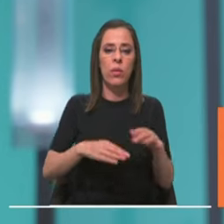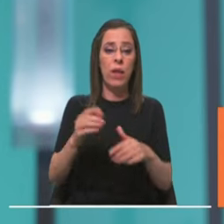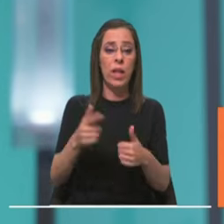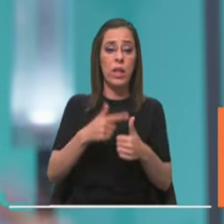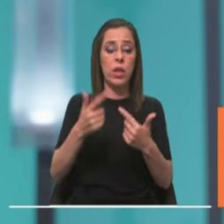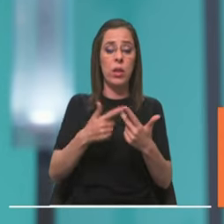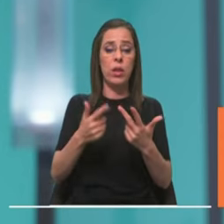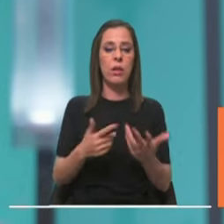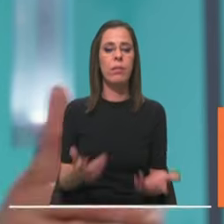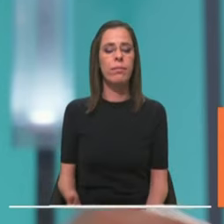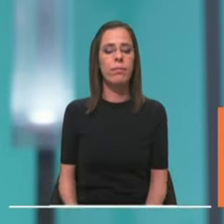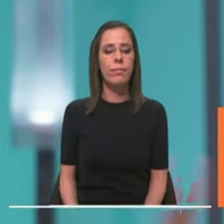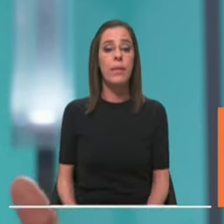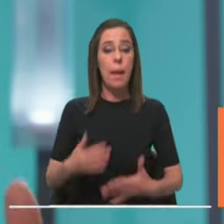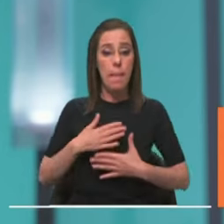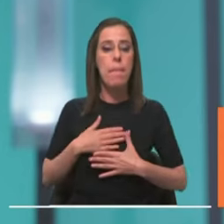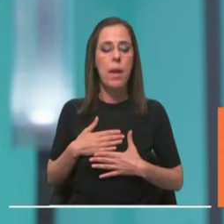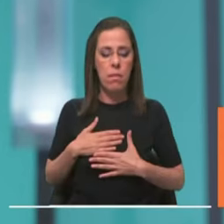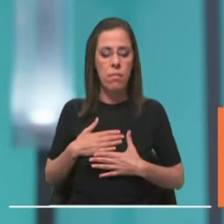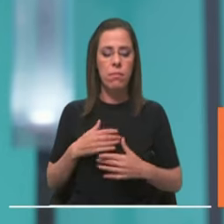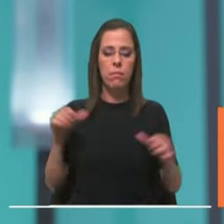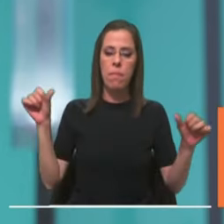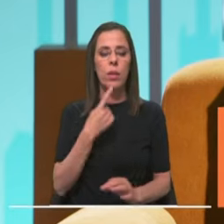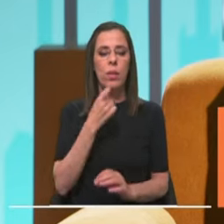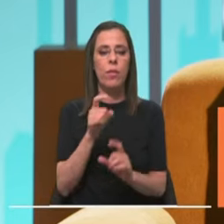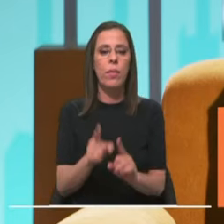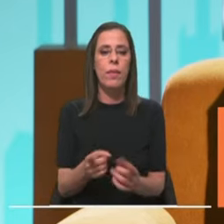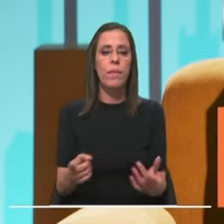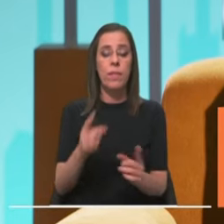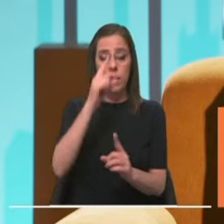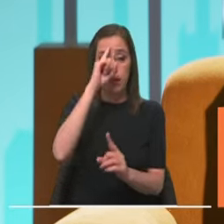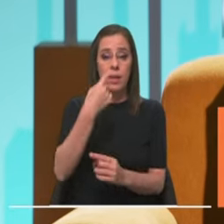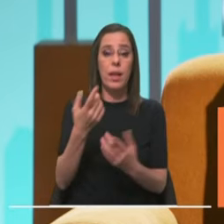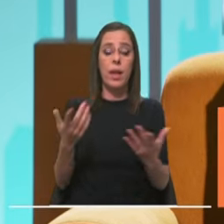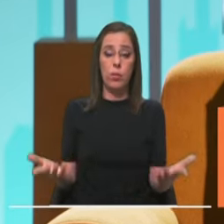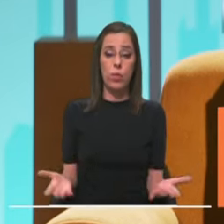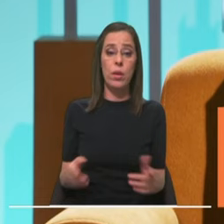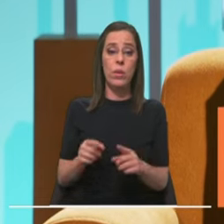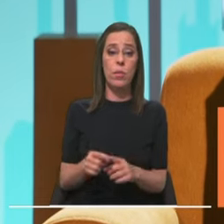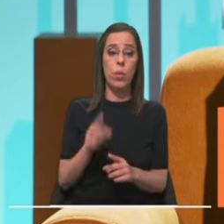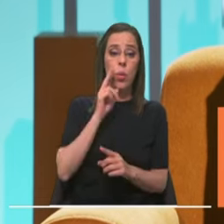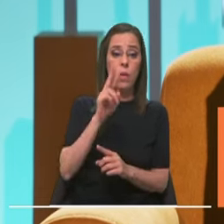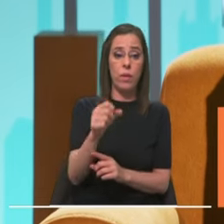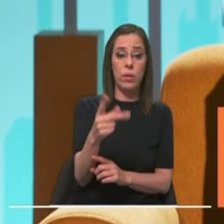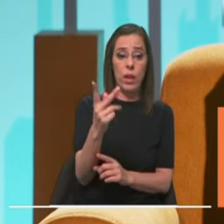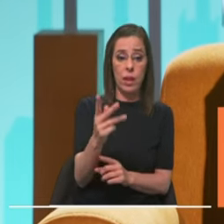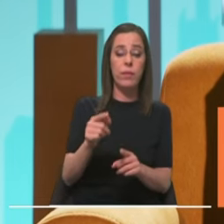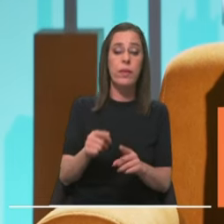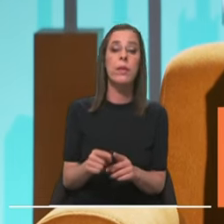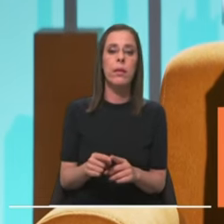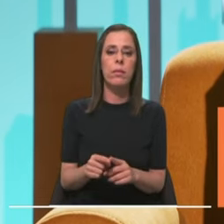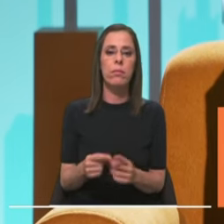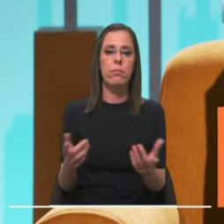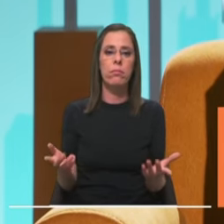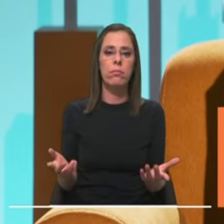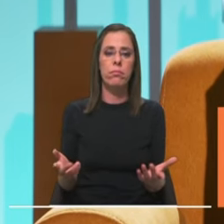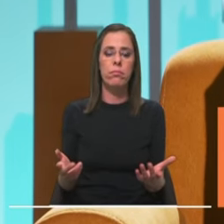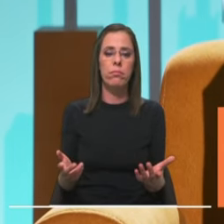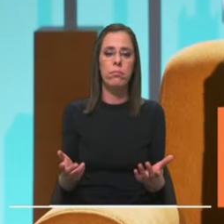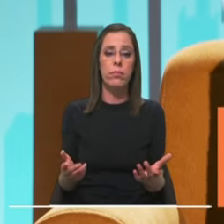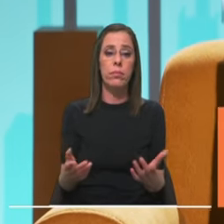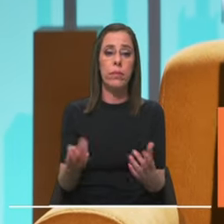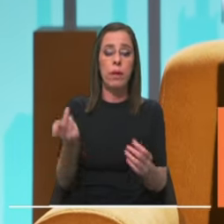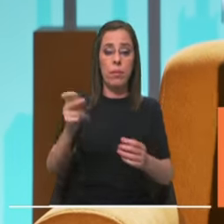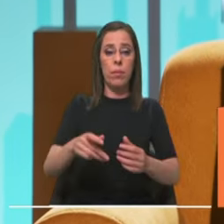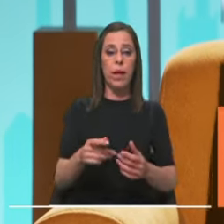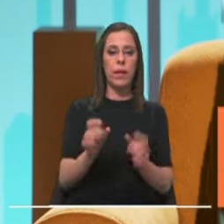faz aquilo e faz aquilo. Isso para mim foi o mais grave. Tem a noção de que aquilo que vemos na televisão e aquilo que